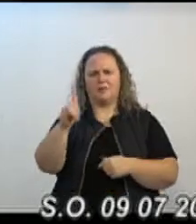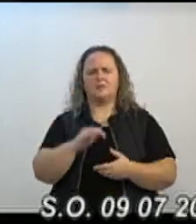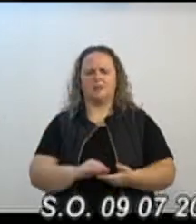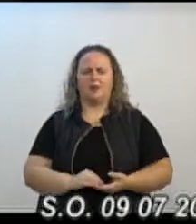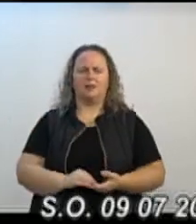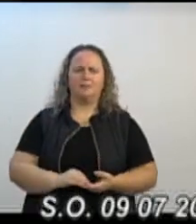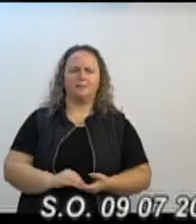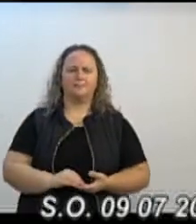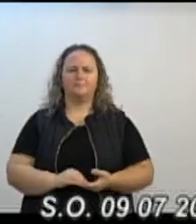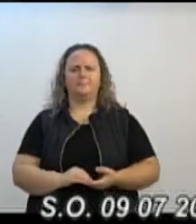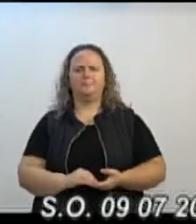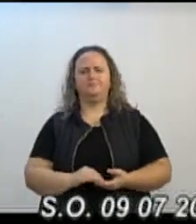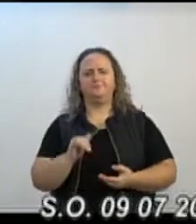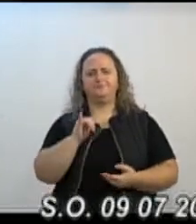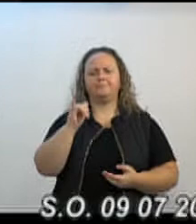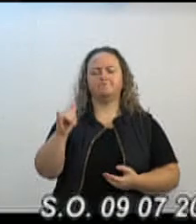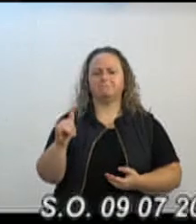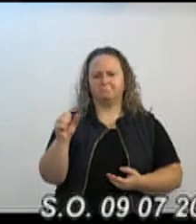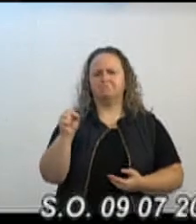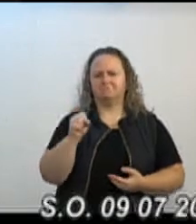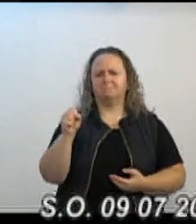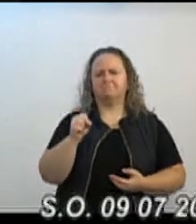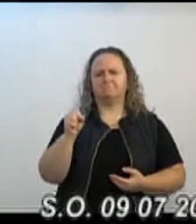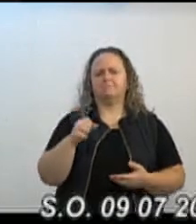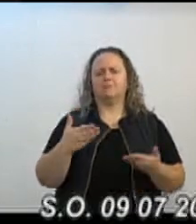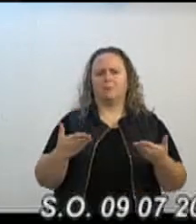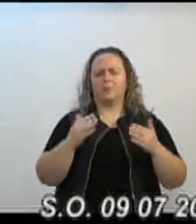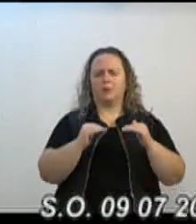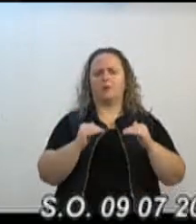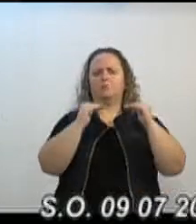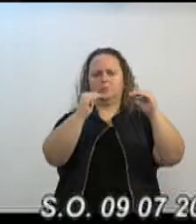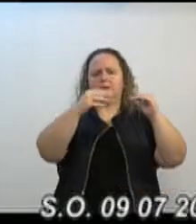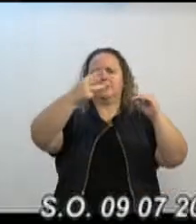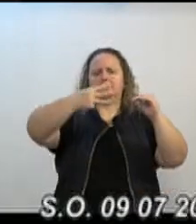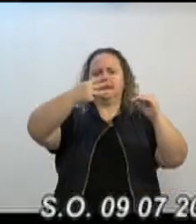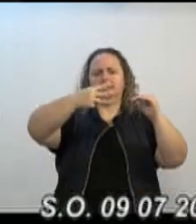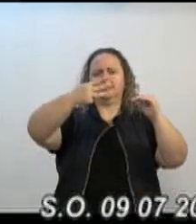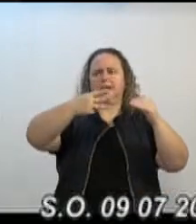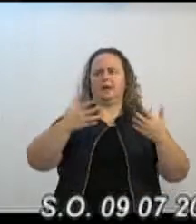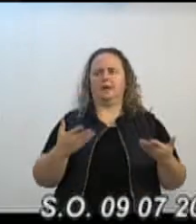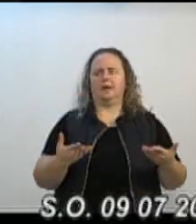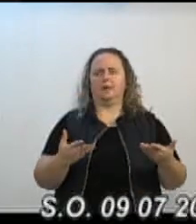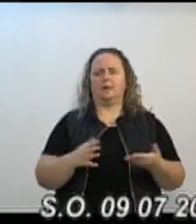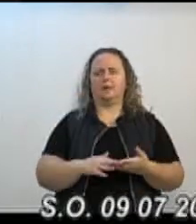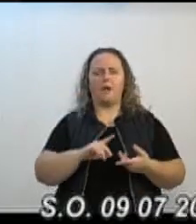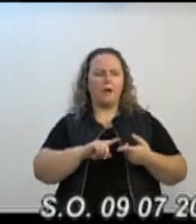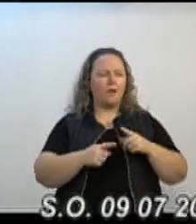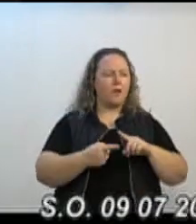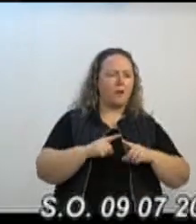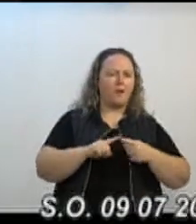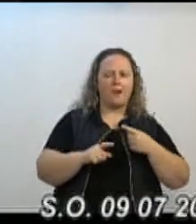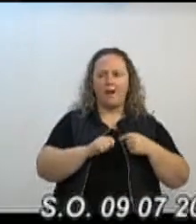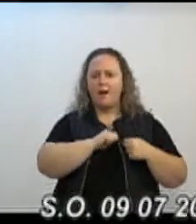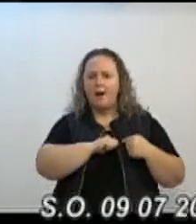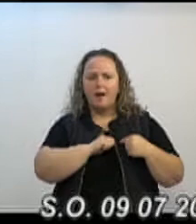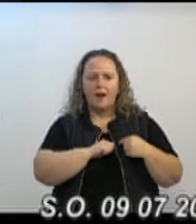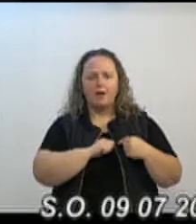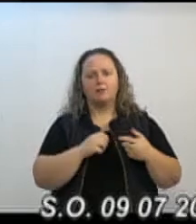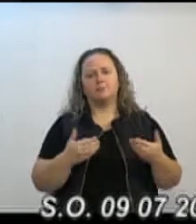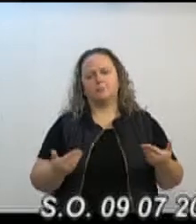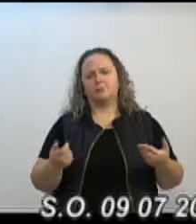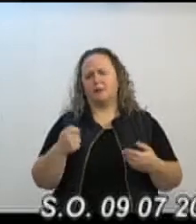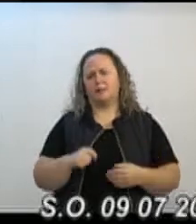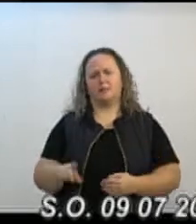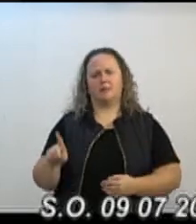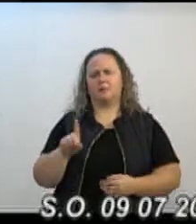para o prefeito, líder do governo, ou para aquele terceiro andar lá, o andar das articulações lá. Não havia necessidade,